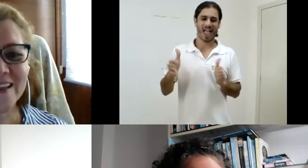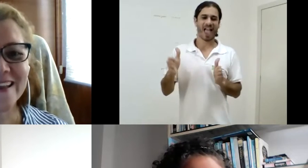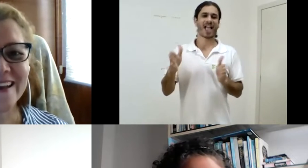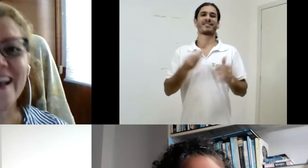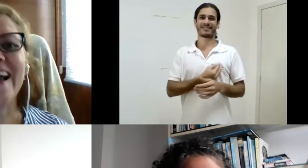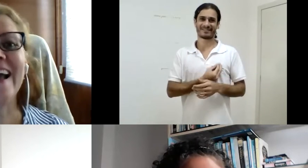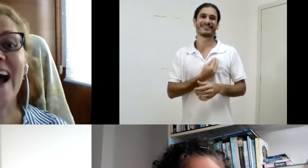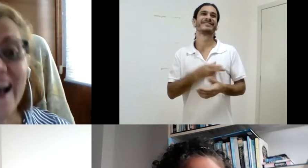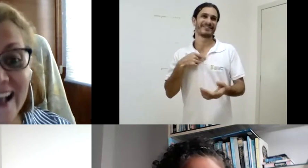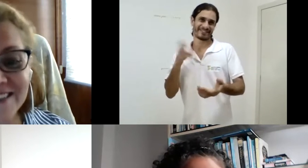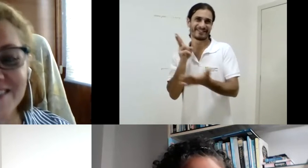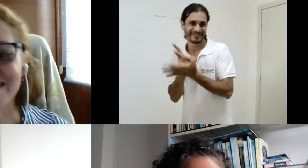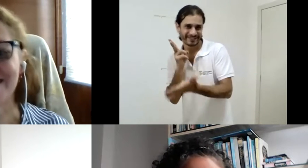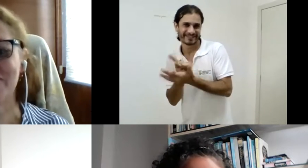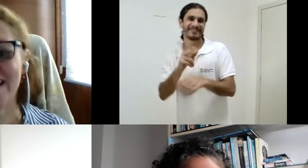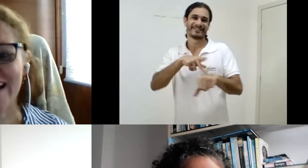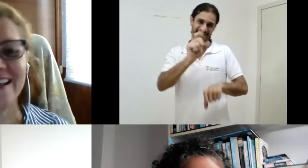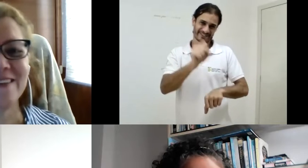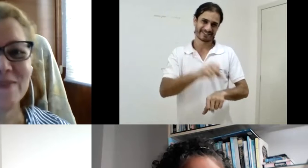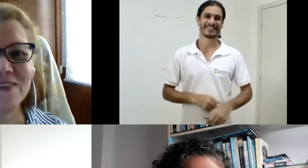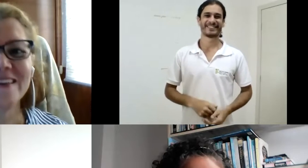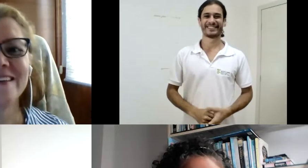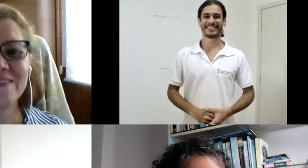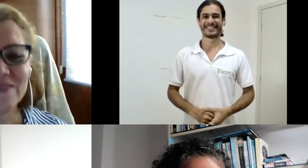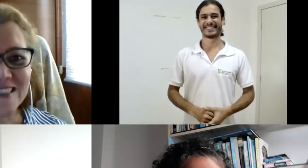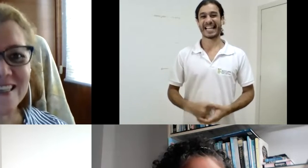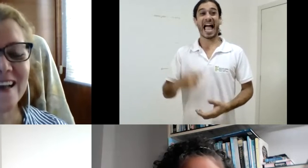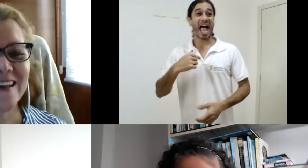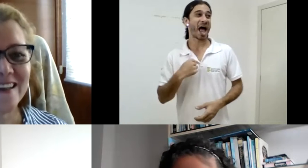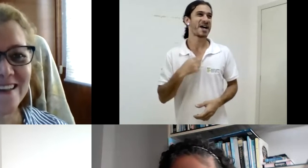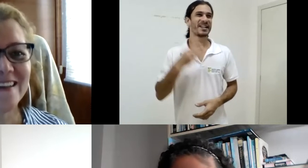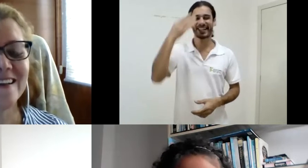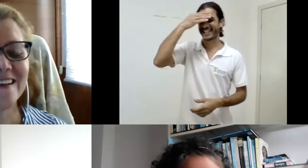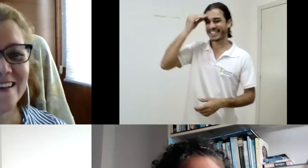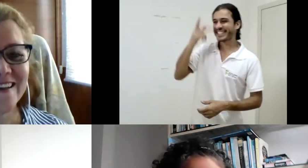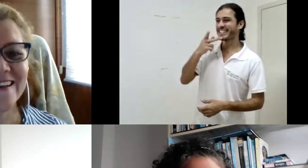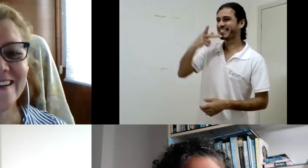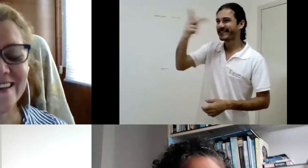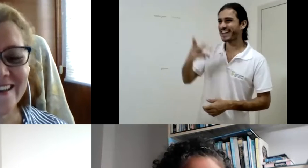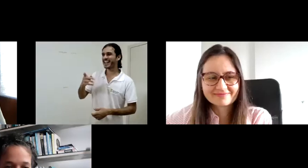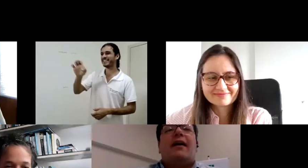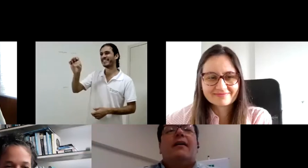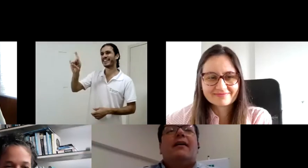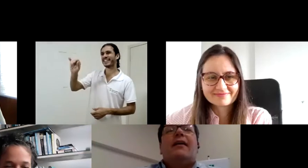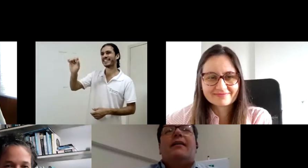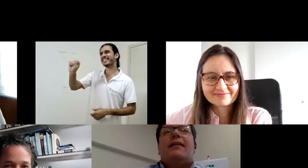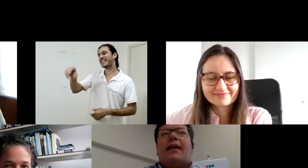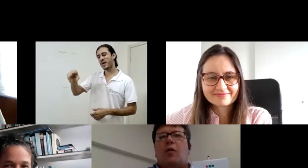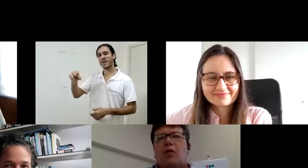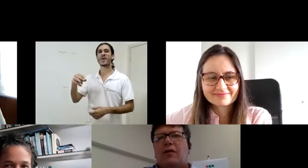disso. Ah, Edson, esqueci de falar. Parabéns. Parabéns, Vânia. Você merece pelo tudo que você já